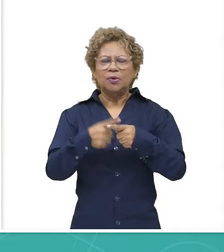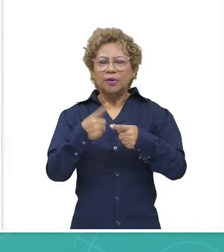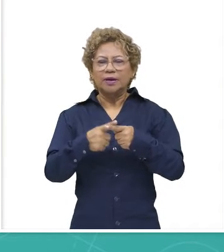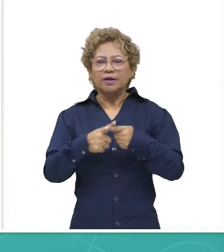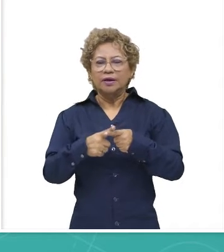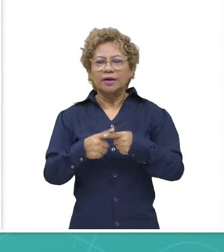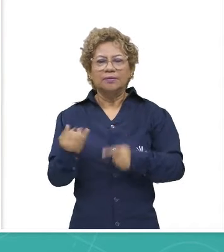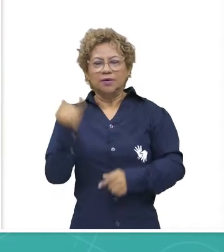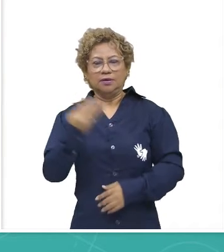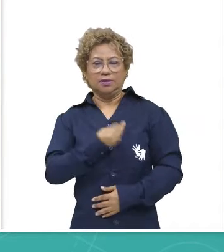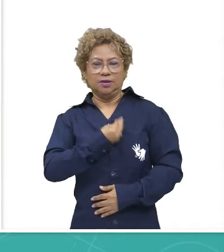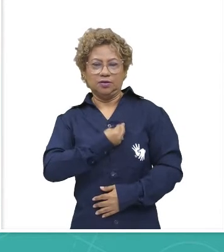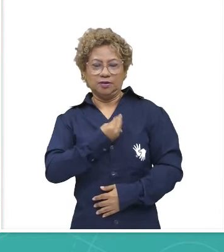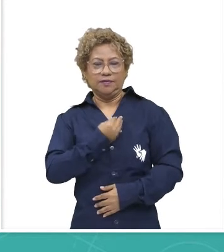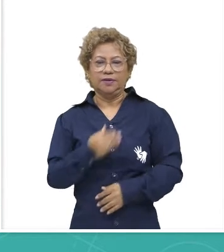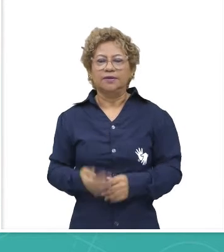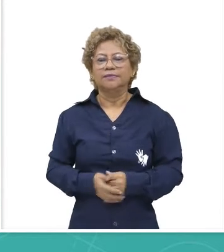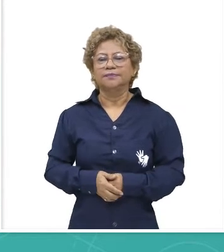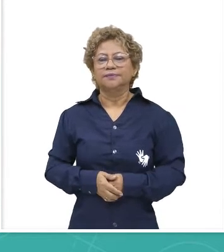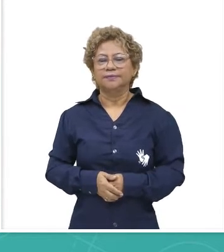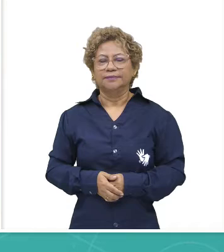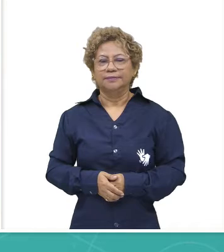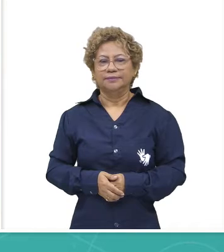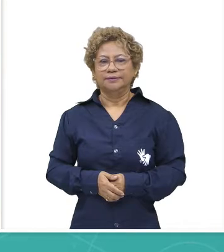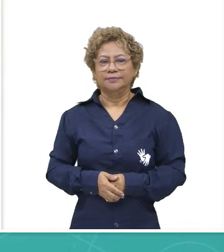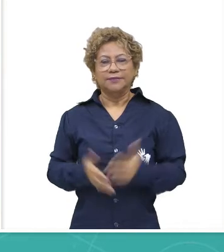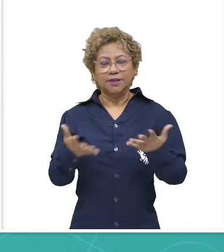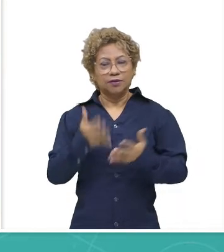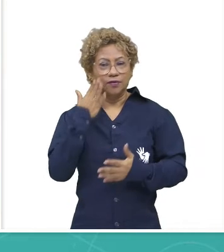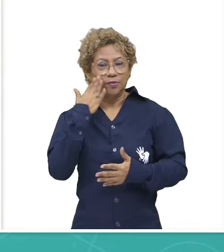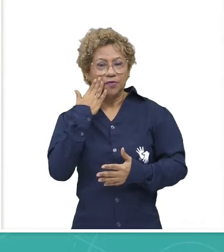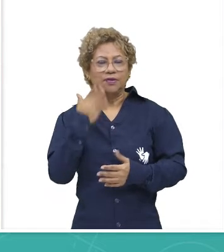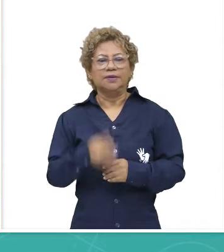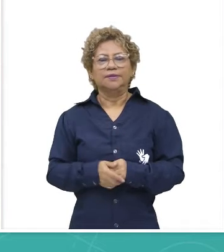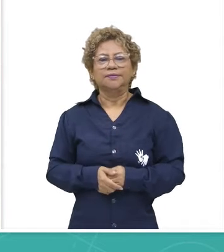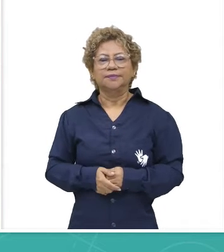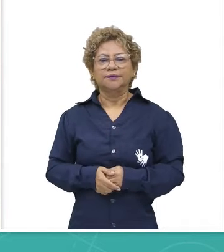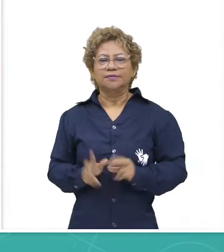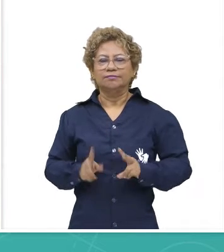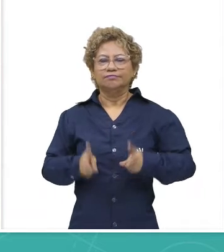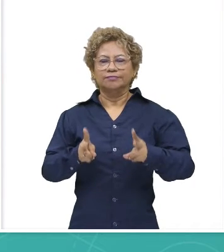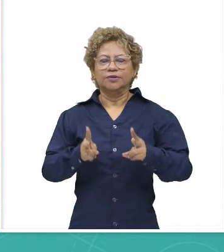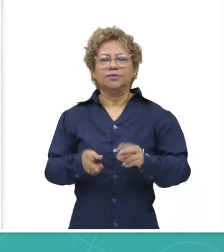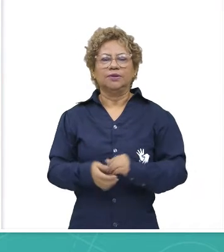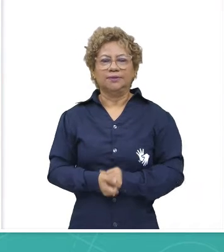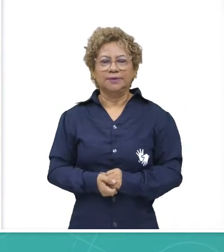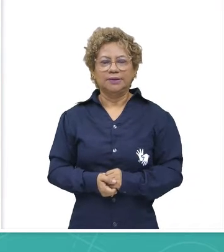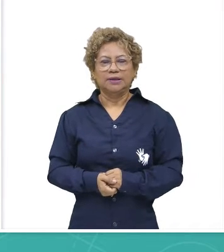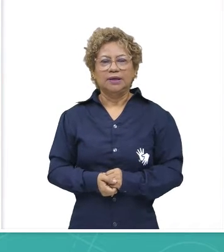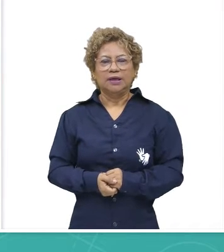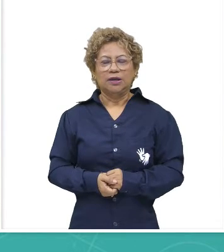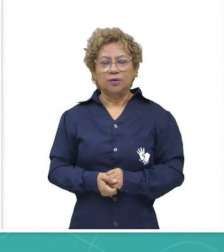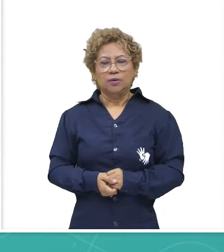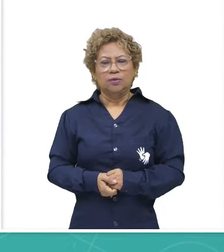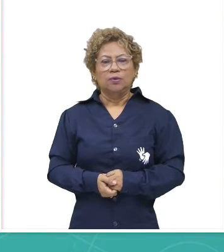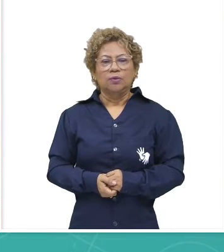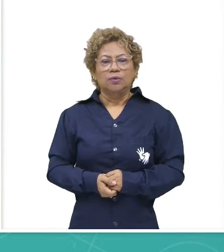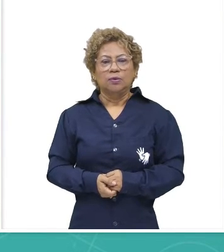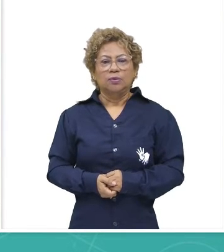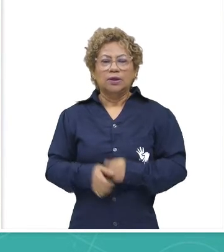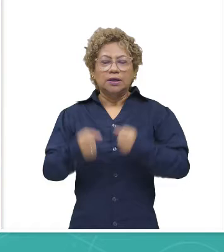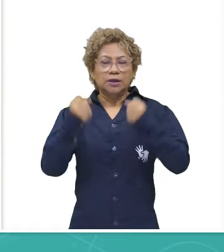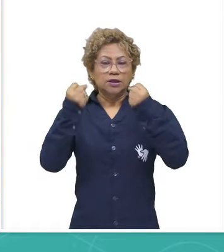vida. Acompanhe aí a nossa segunda cartela, principalmente quando a gente trata